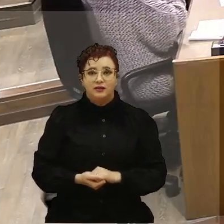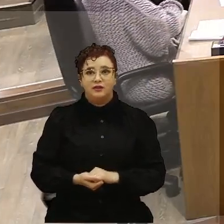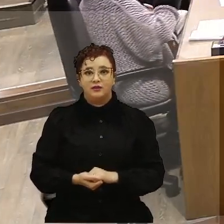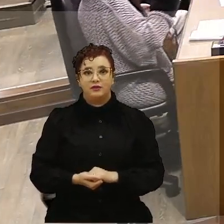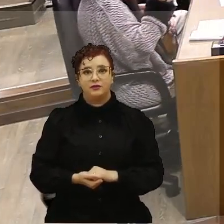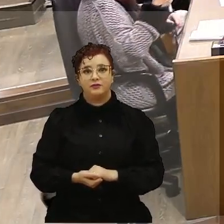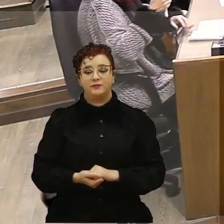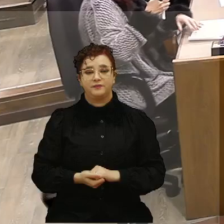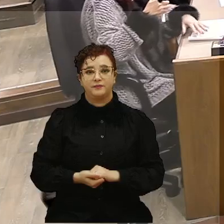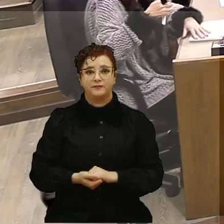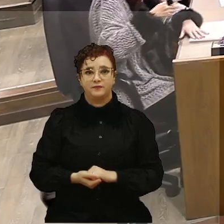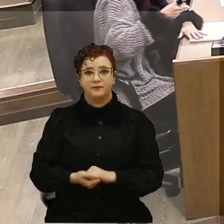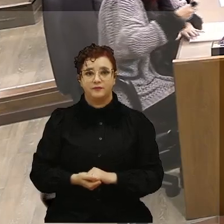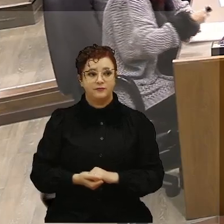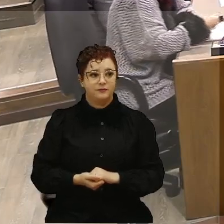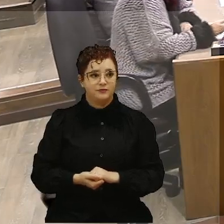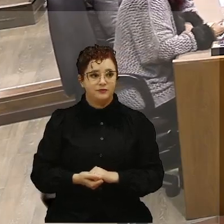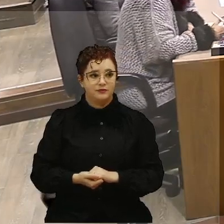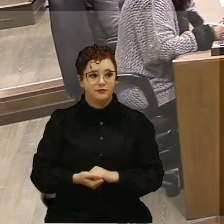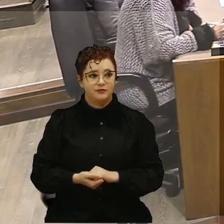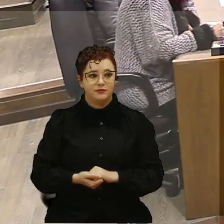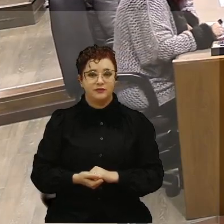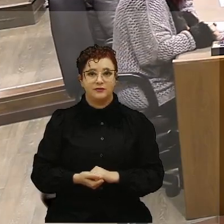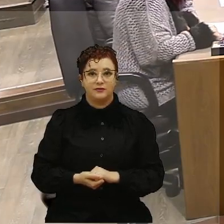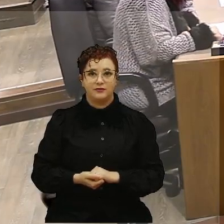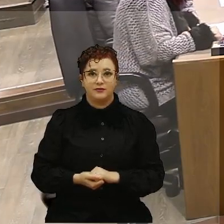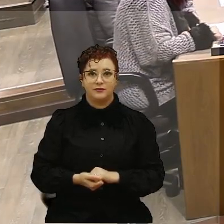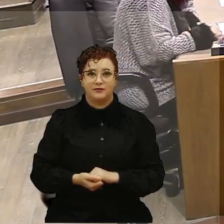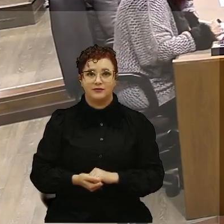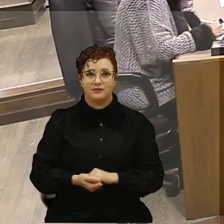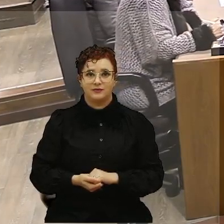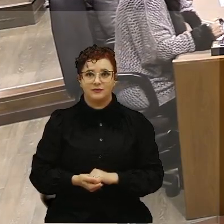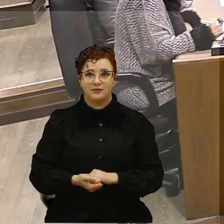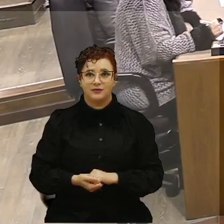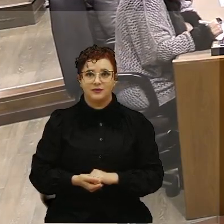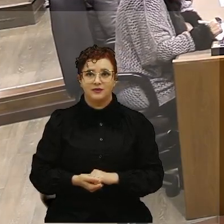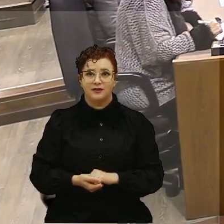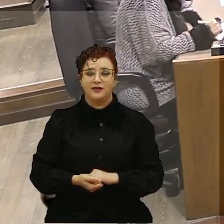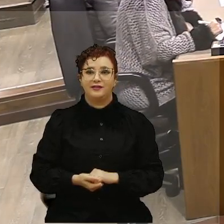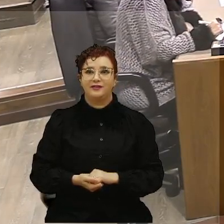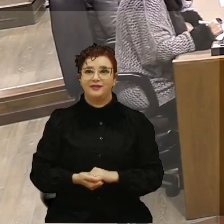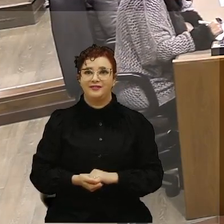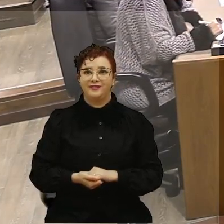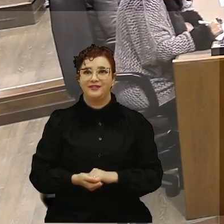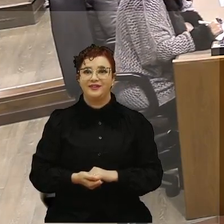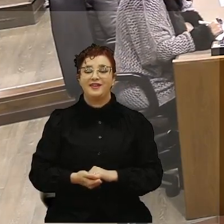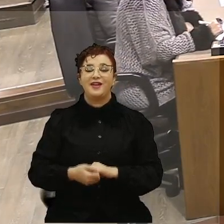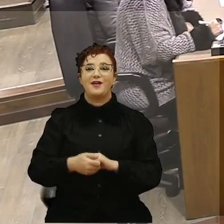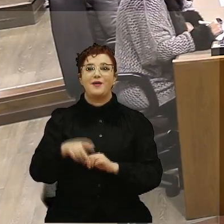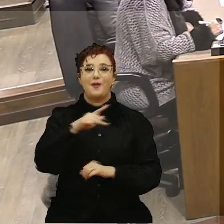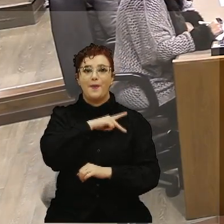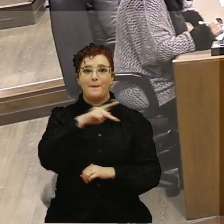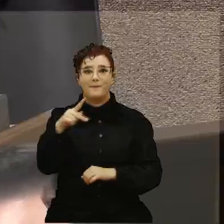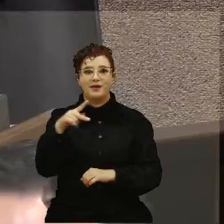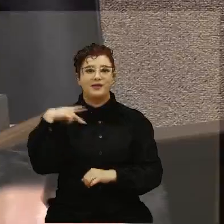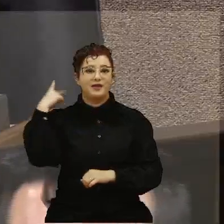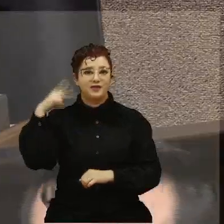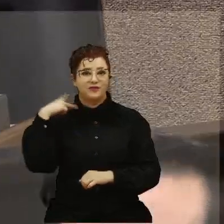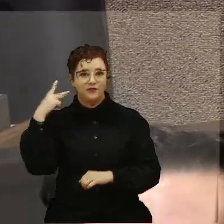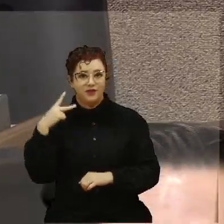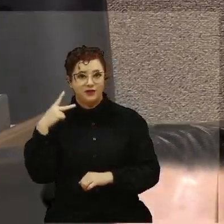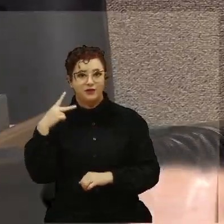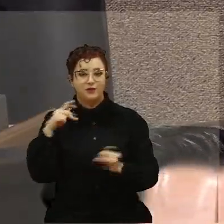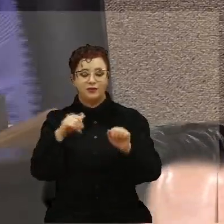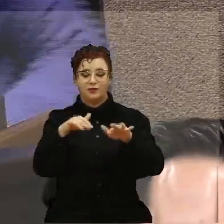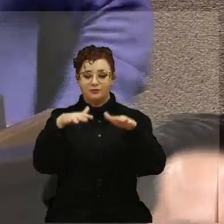Obrigada, vereador Caleb Garbim. Com a palavra, a vereadora Daiane Mello. Peço a palavra. Senhora presidente, senhores vereadores, público